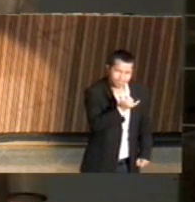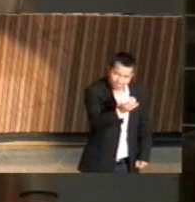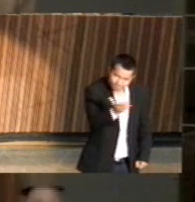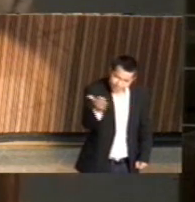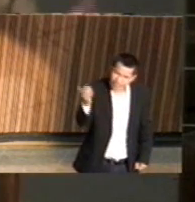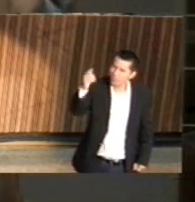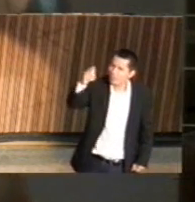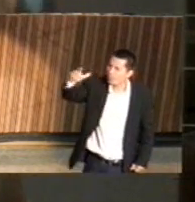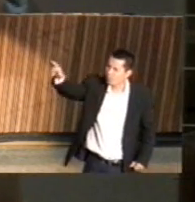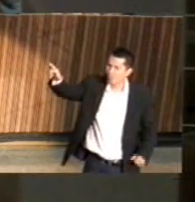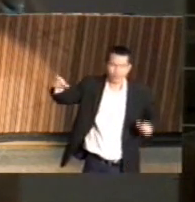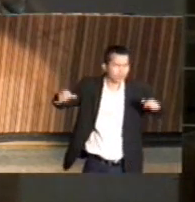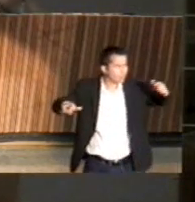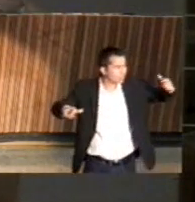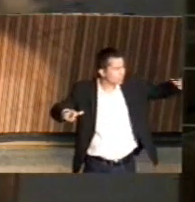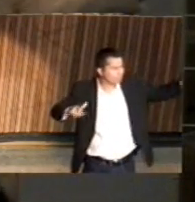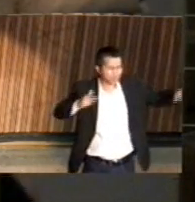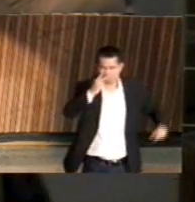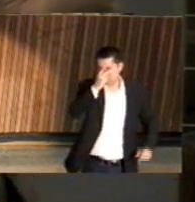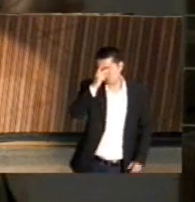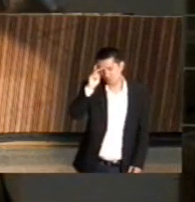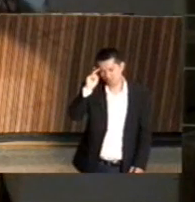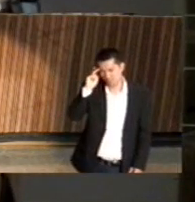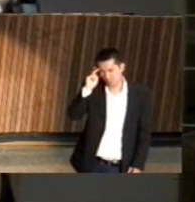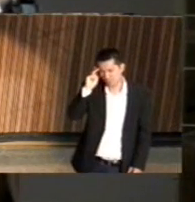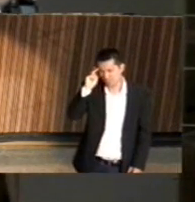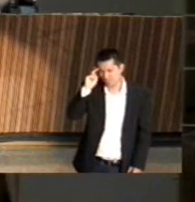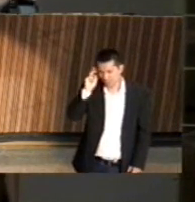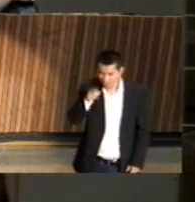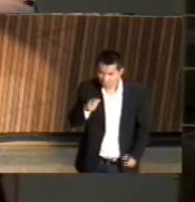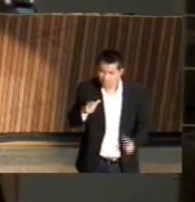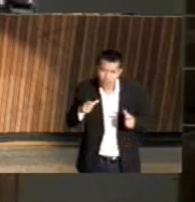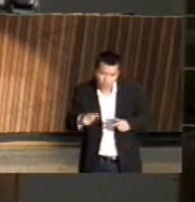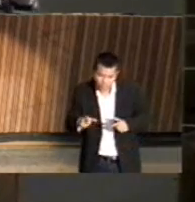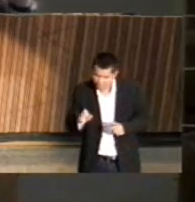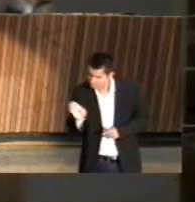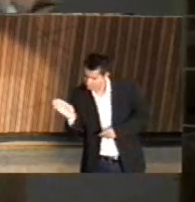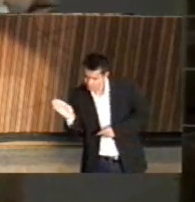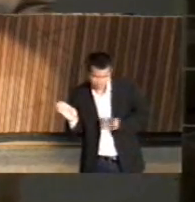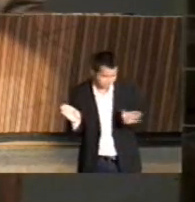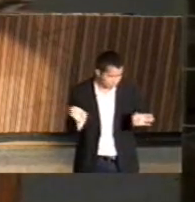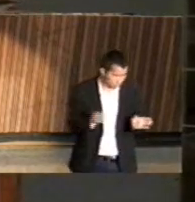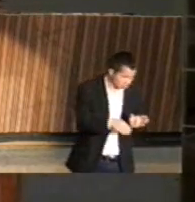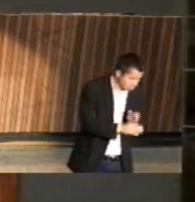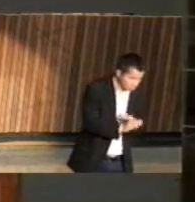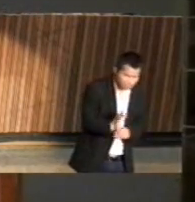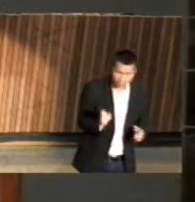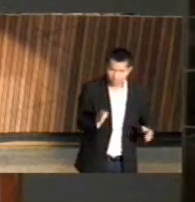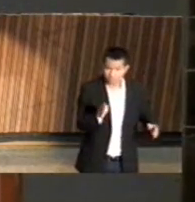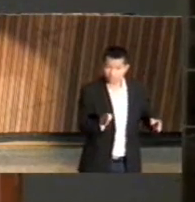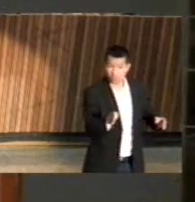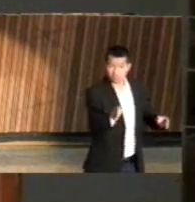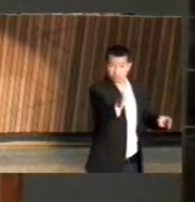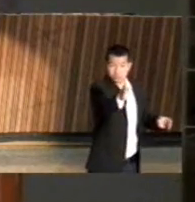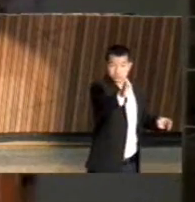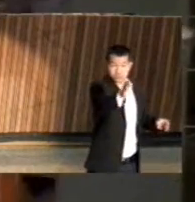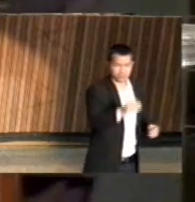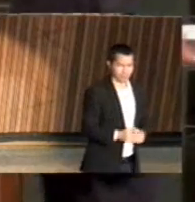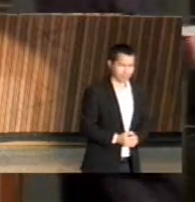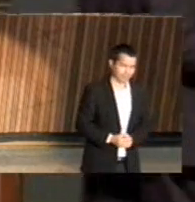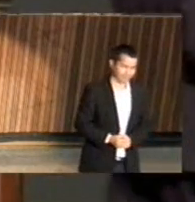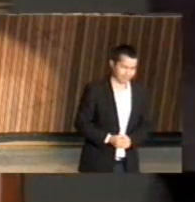E aí eu estava orando e o Senhor falou: filho, foi isso que eu te ensinei? Mas Deus não